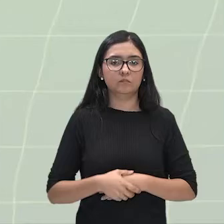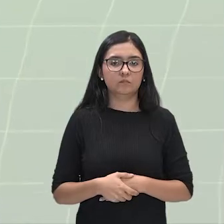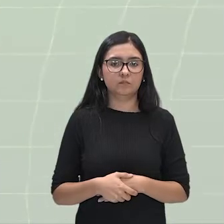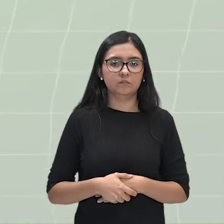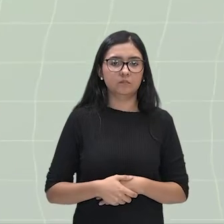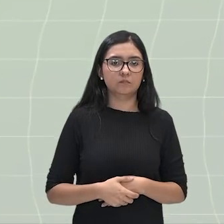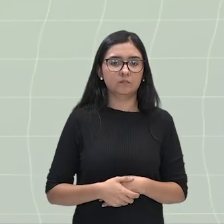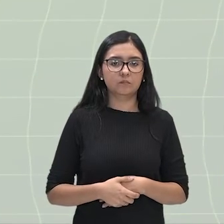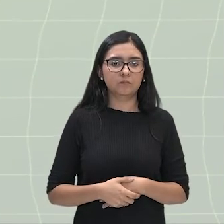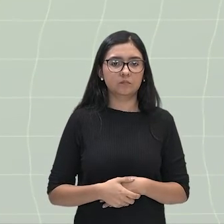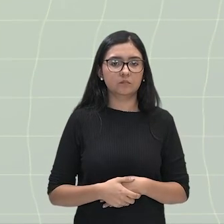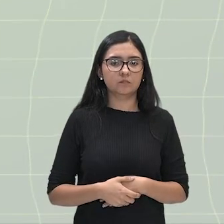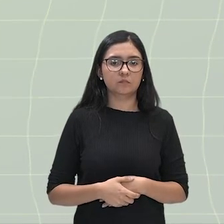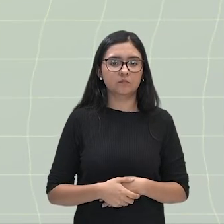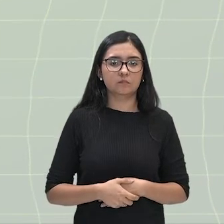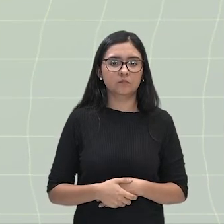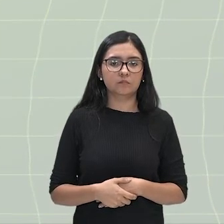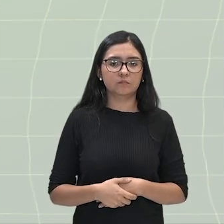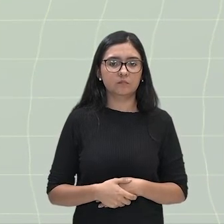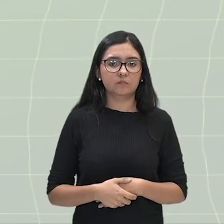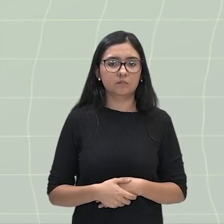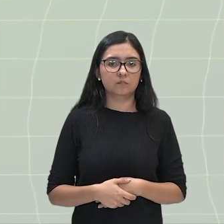gente.